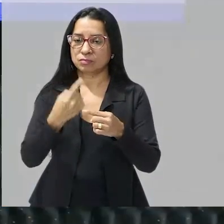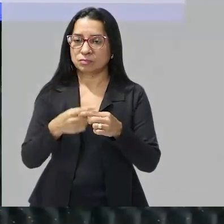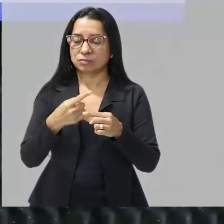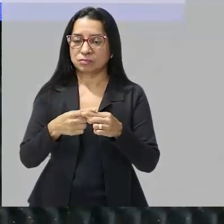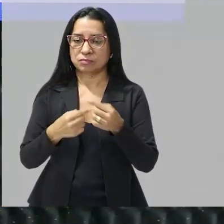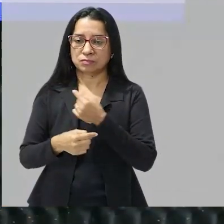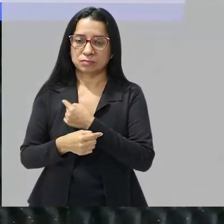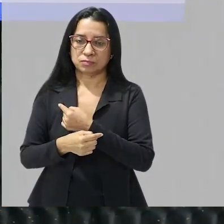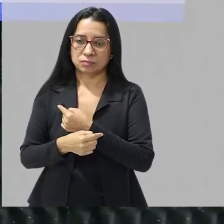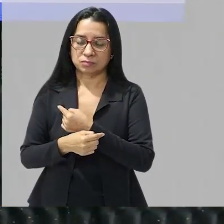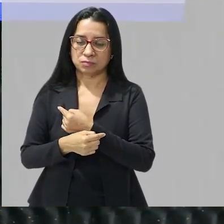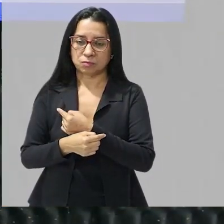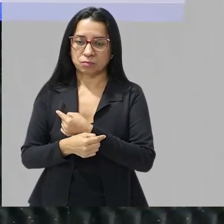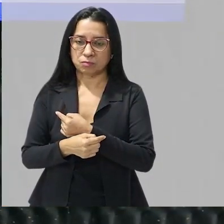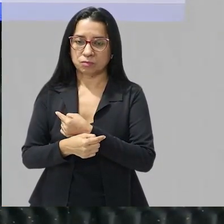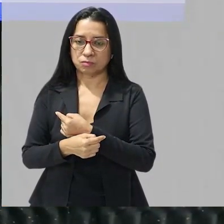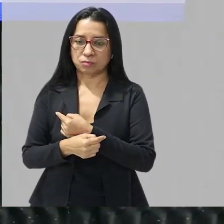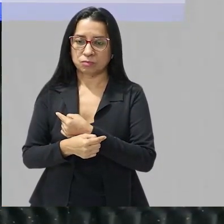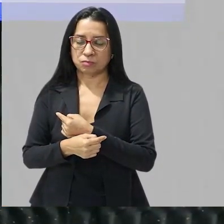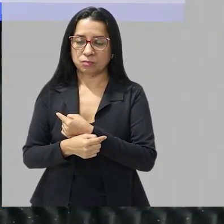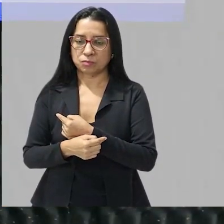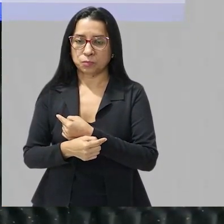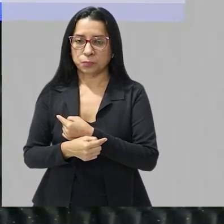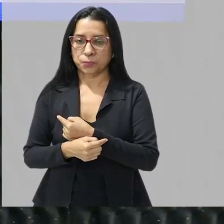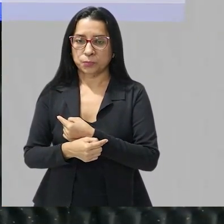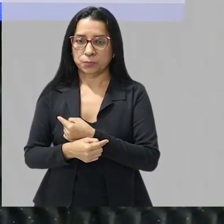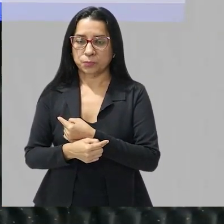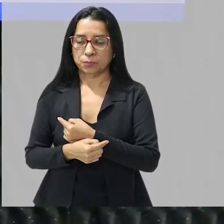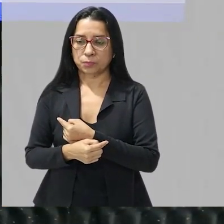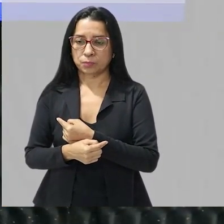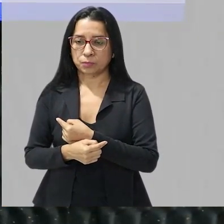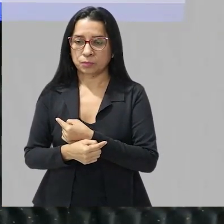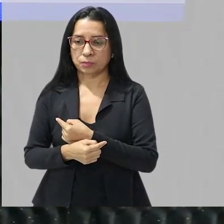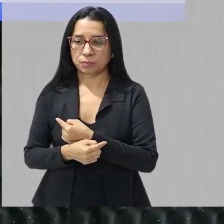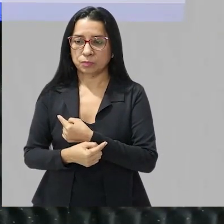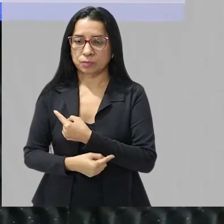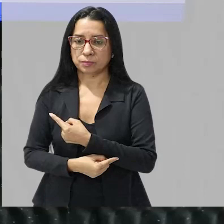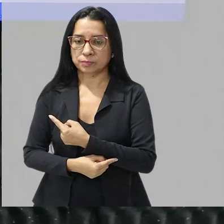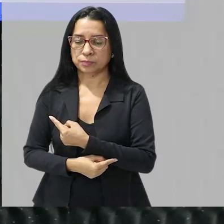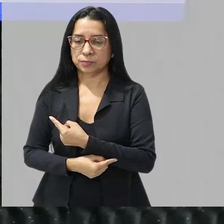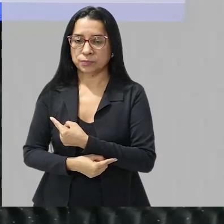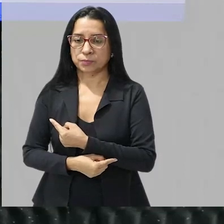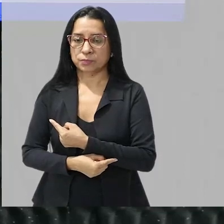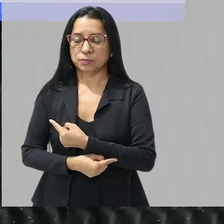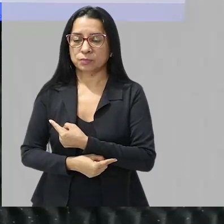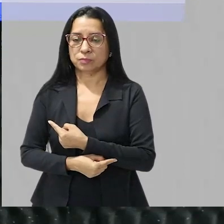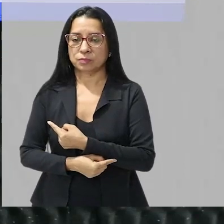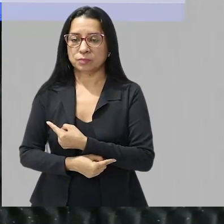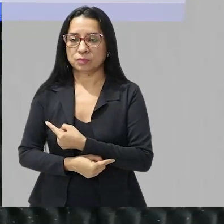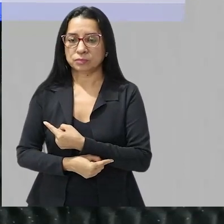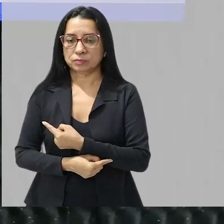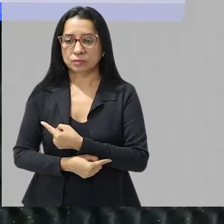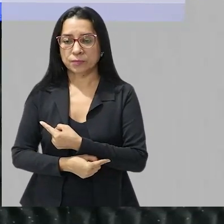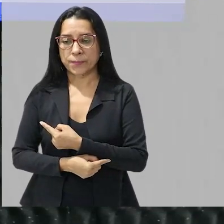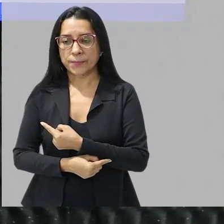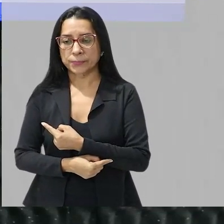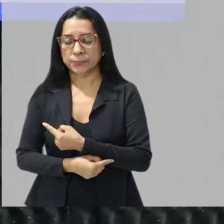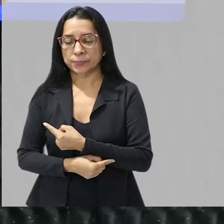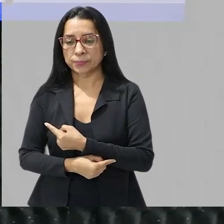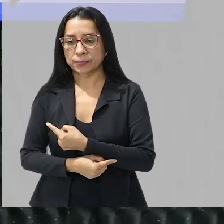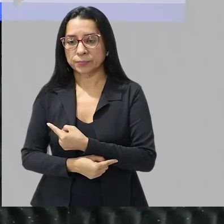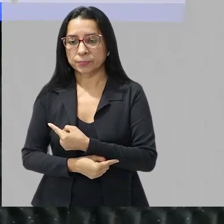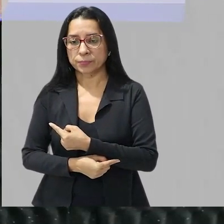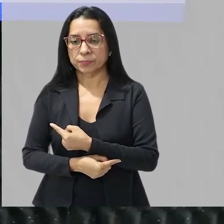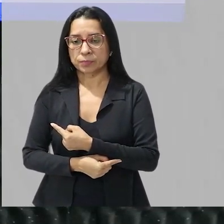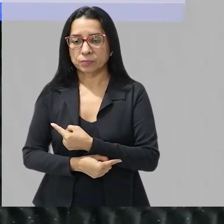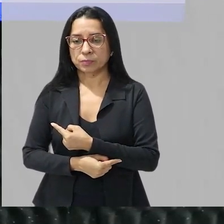olha o que ele está dizendo o seguinte ambiente básico ele reduz a quantidade de substrato metabolizado